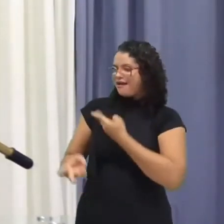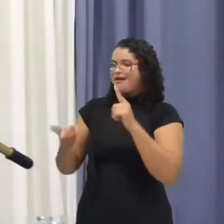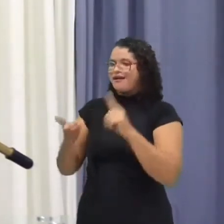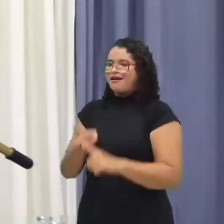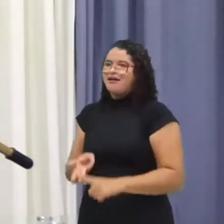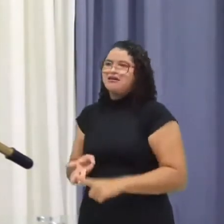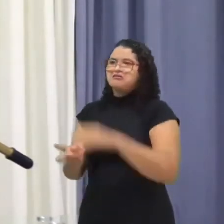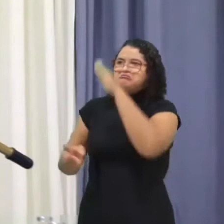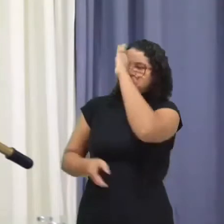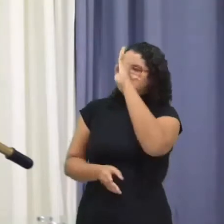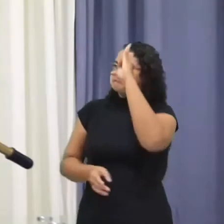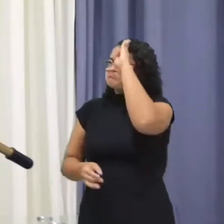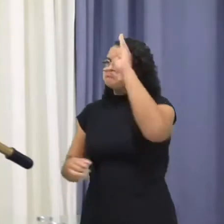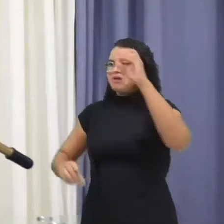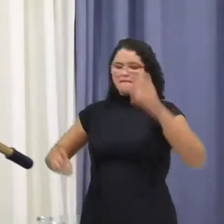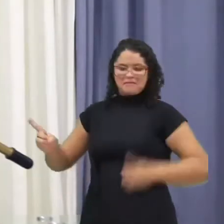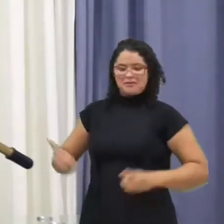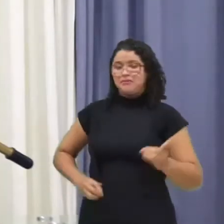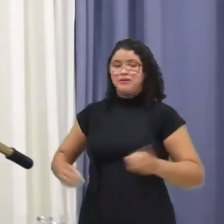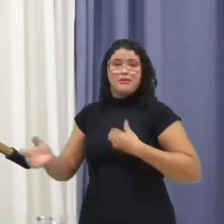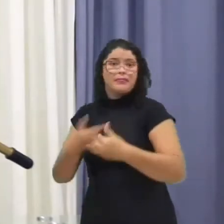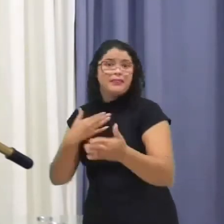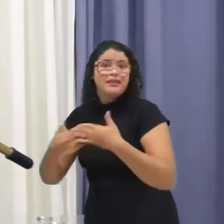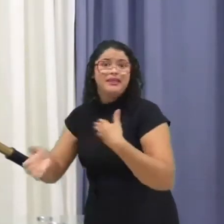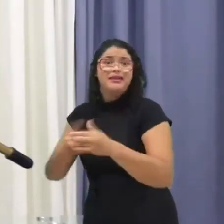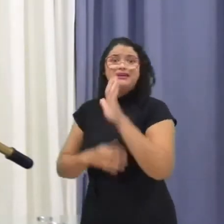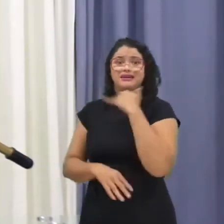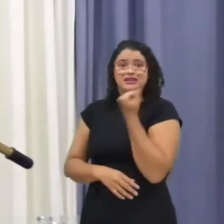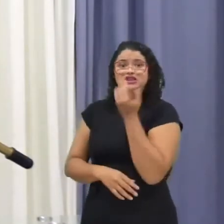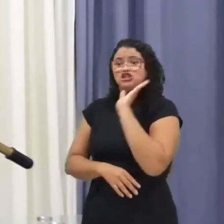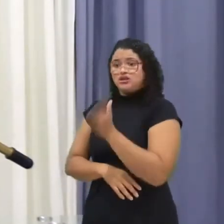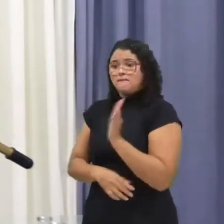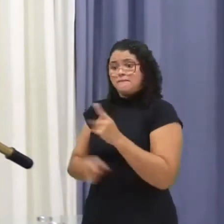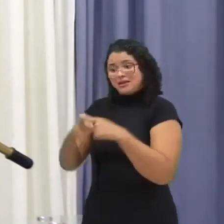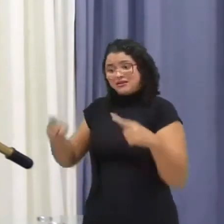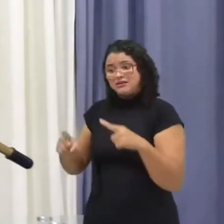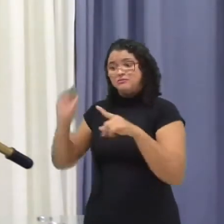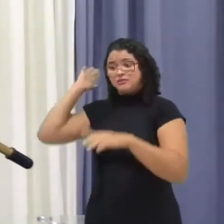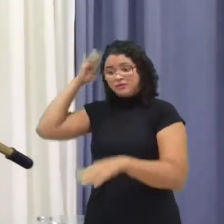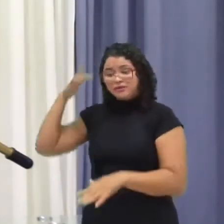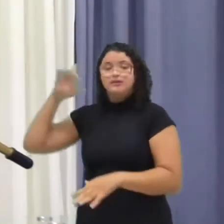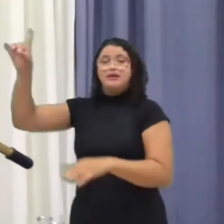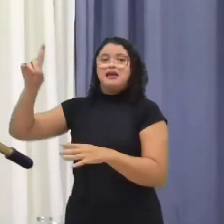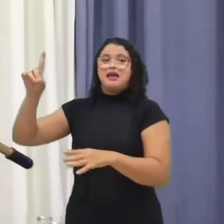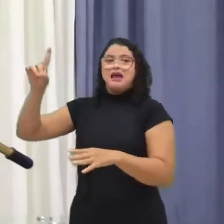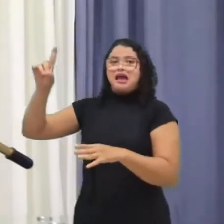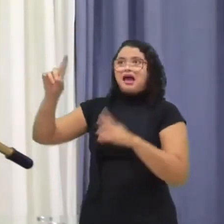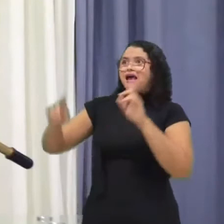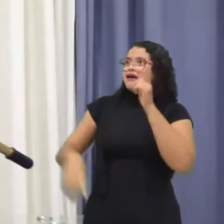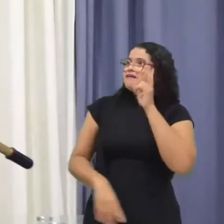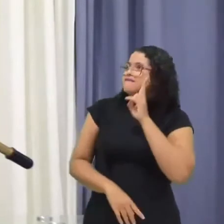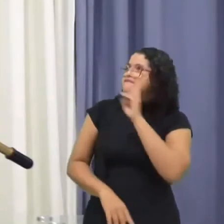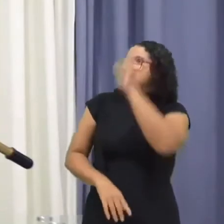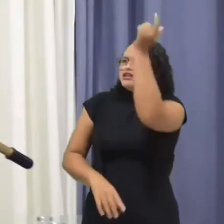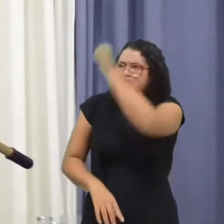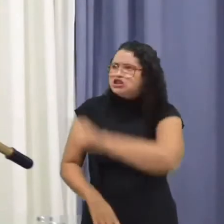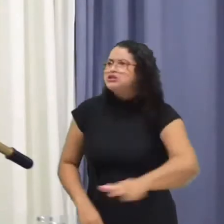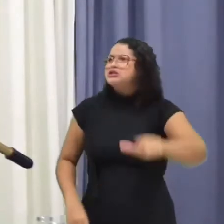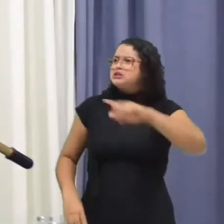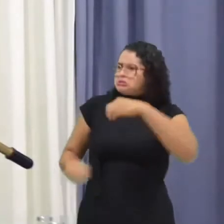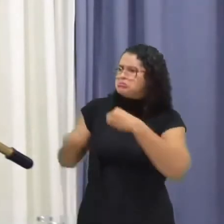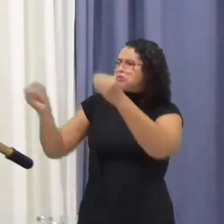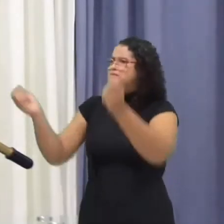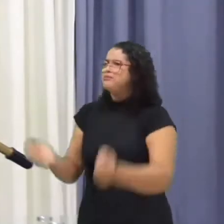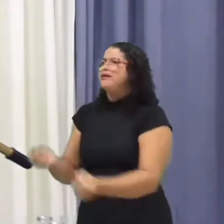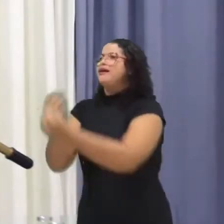que morreu servindo a Deus, morreu na presença de Deus, e você poder revê-lo lá e dar-lhe um abraço